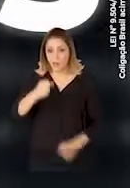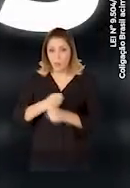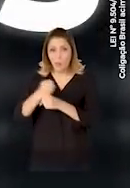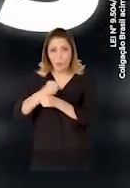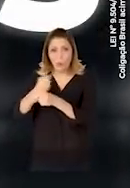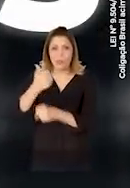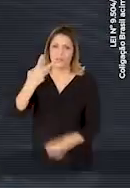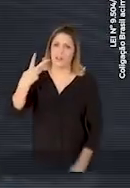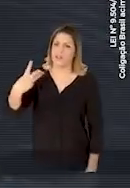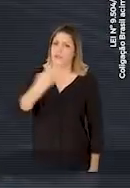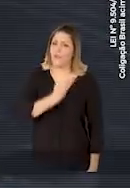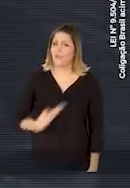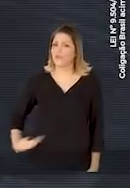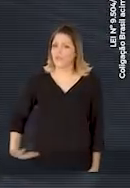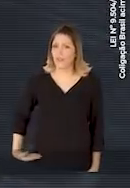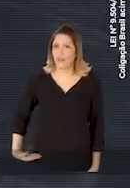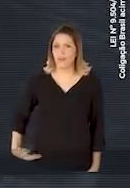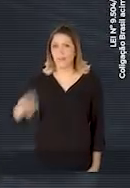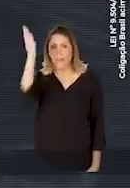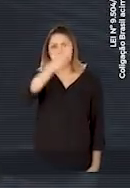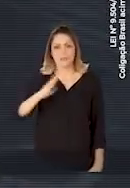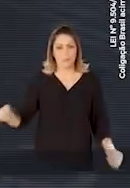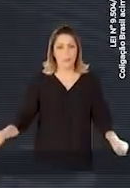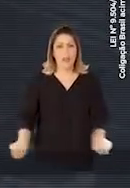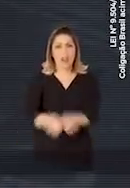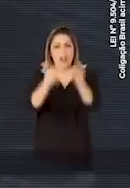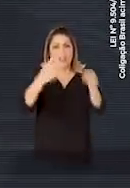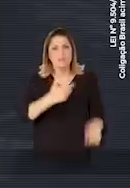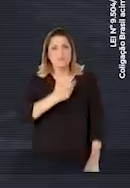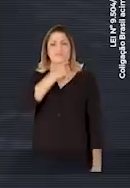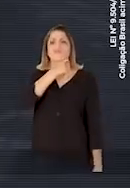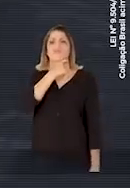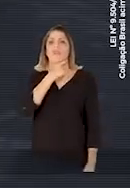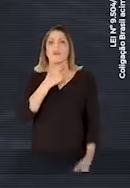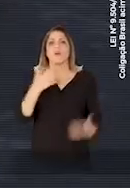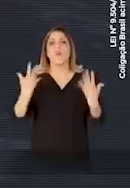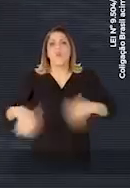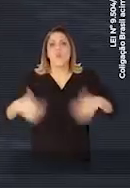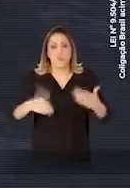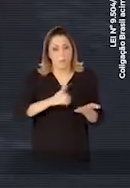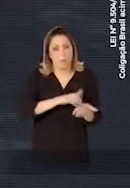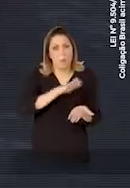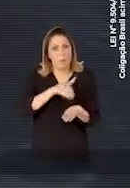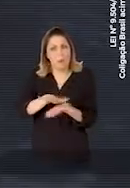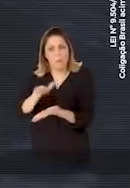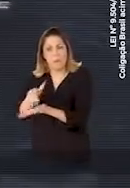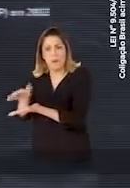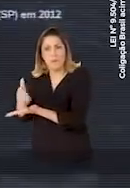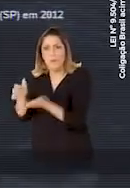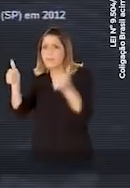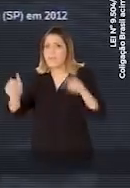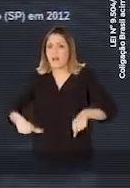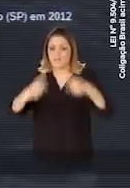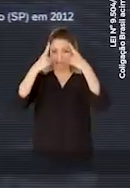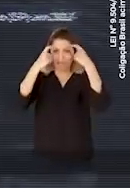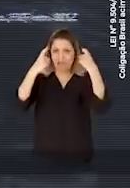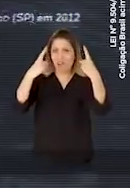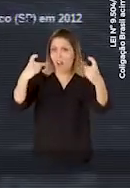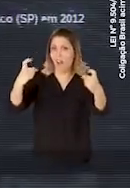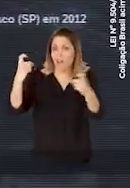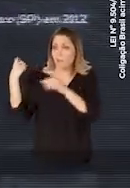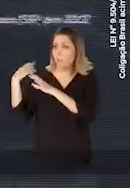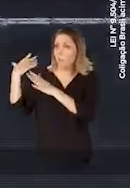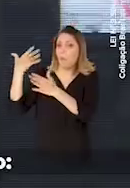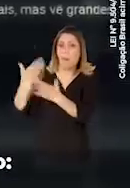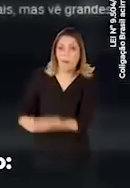O PT ficou 13 anos no poder e quebrou o país. Deixaram milhões de desempregados, o maior índice de